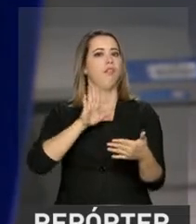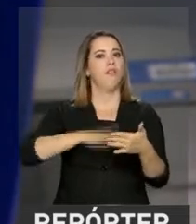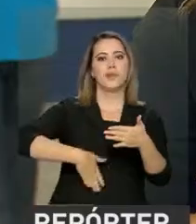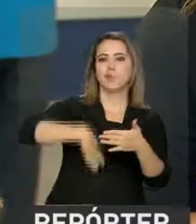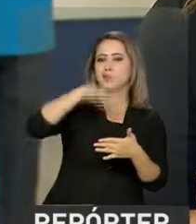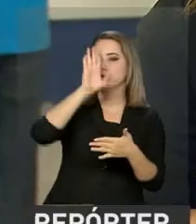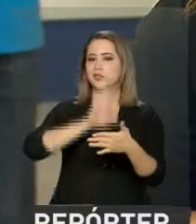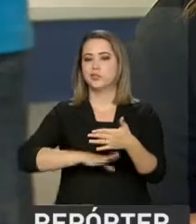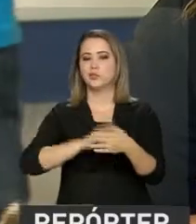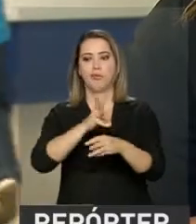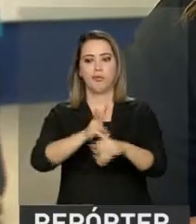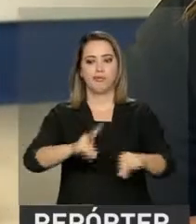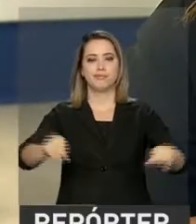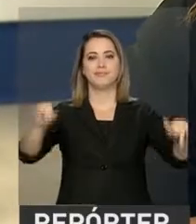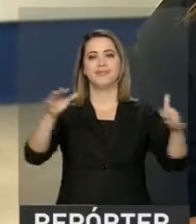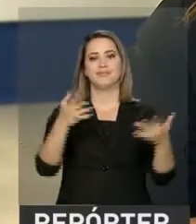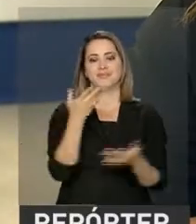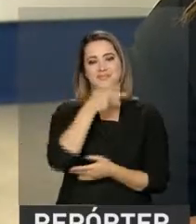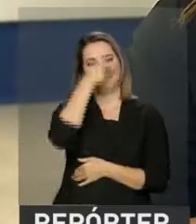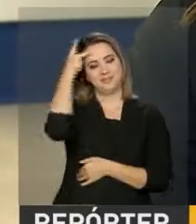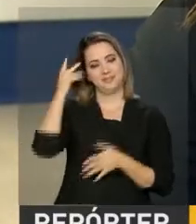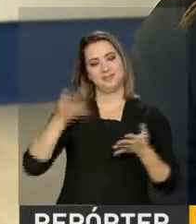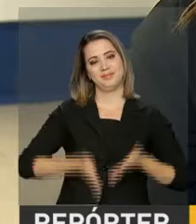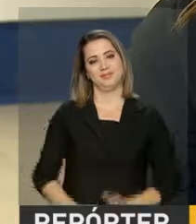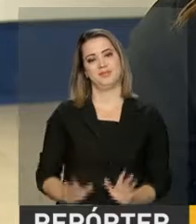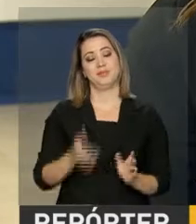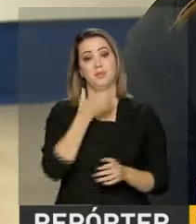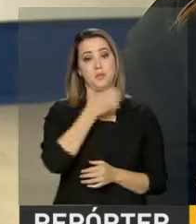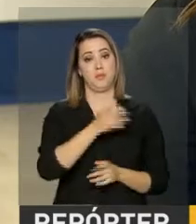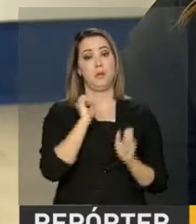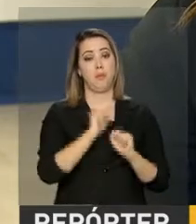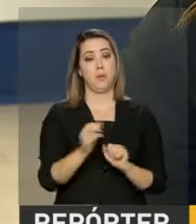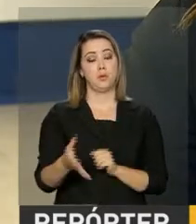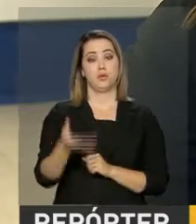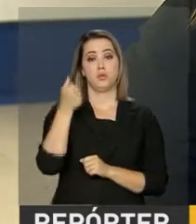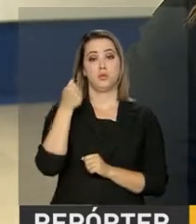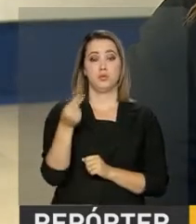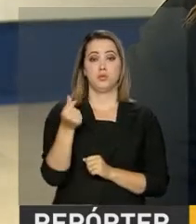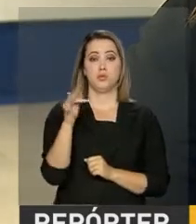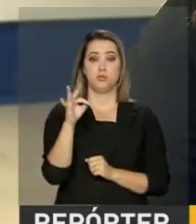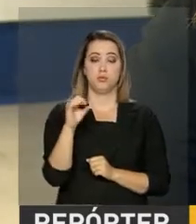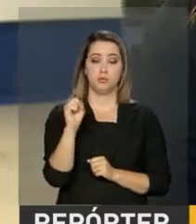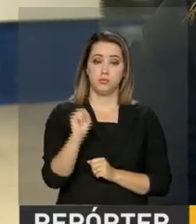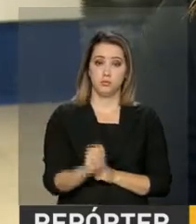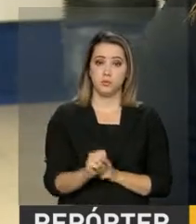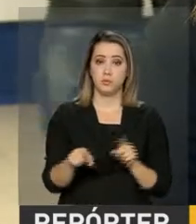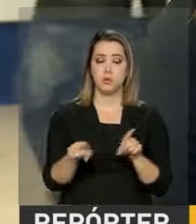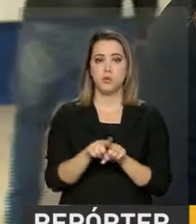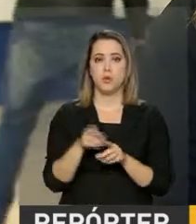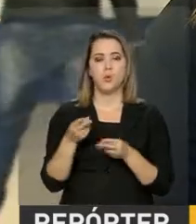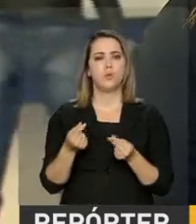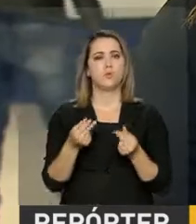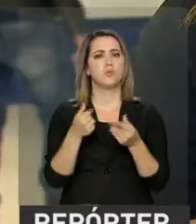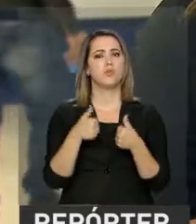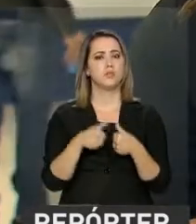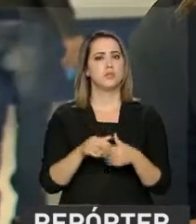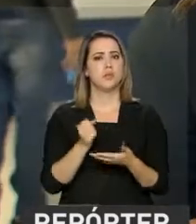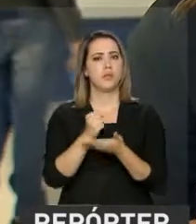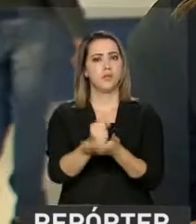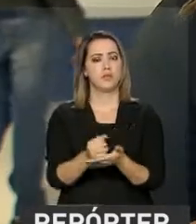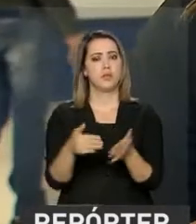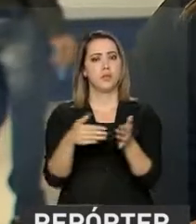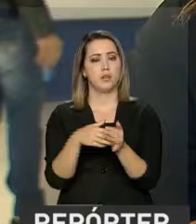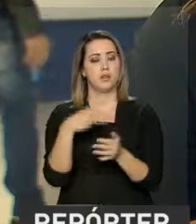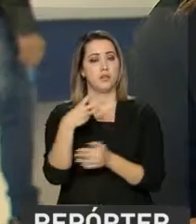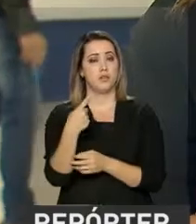os trabalhadores nascidos em dezembro já podem sacar o dinheiro das contas inativas do fgts os valores vão estar disponíveis até o dia